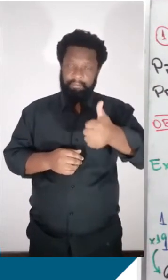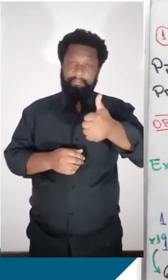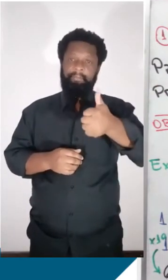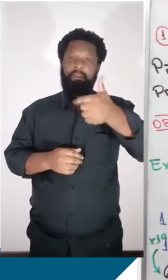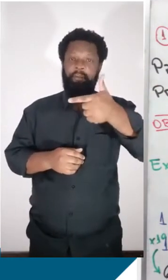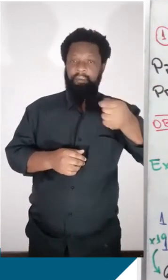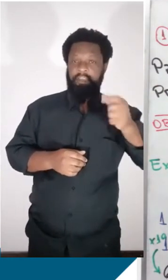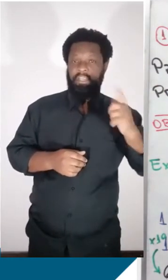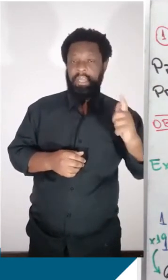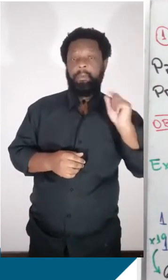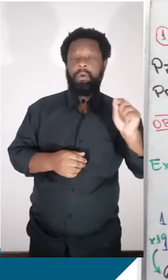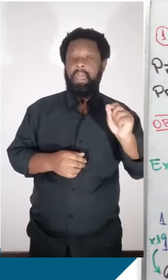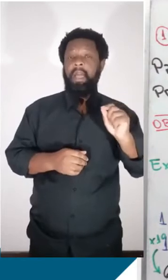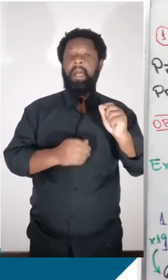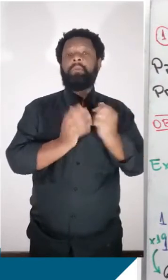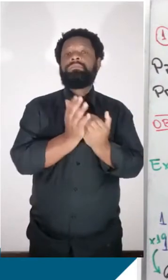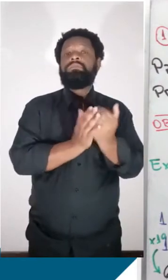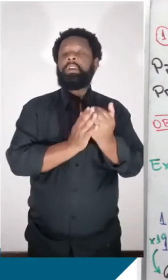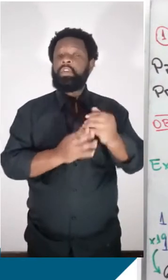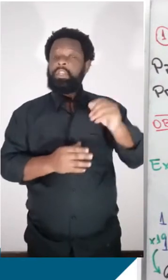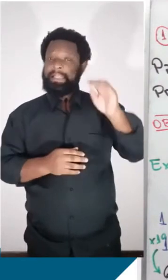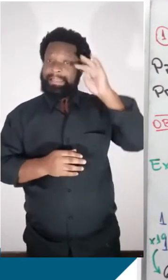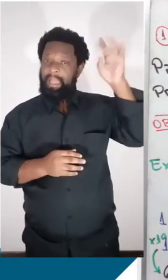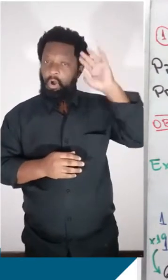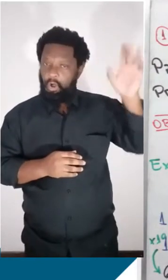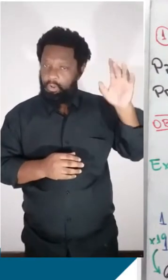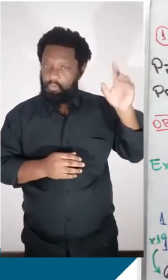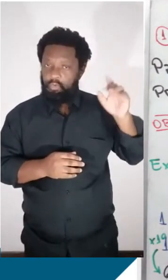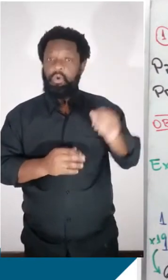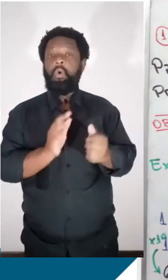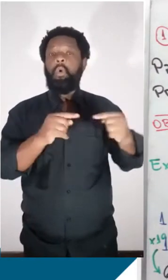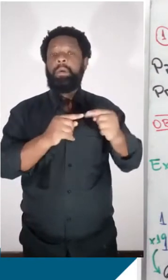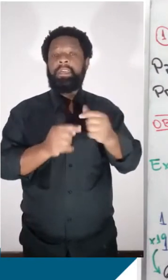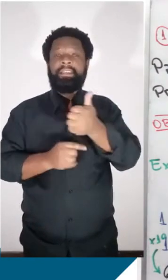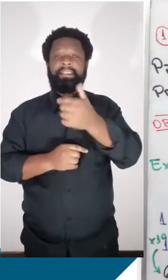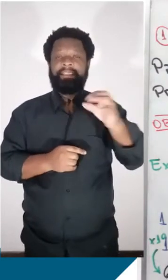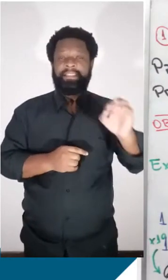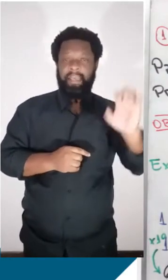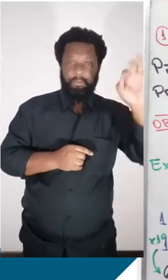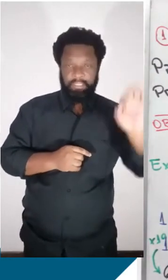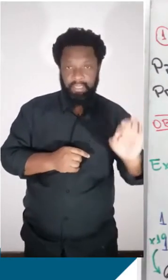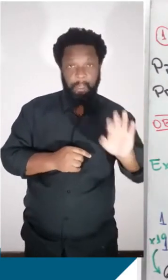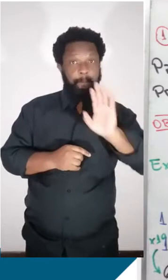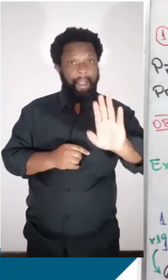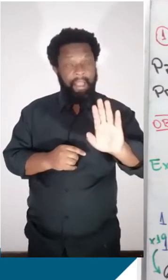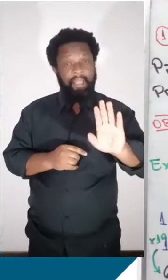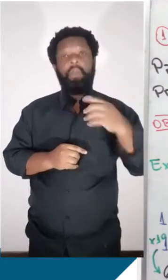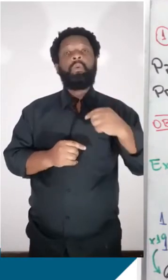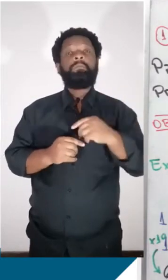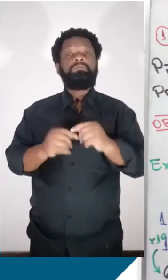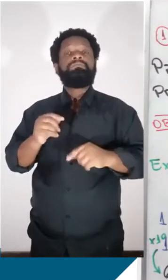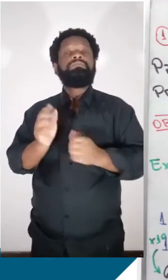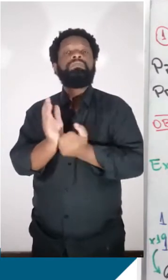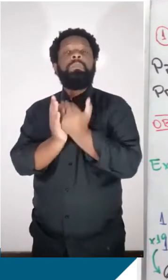1.220 gramas, é o meu rendimento teórico, né? É o meu teórico 100%. Mas nessa questão, o